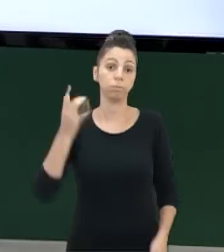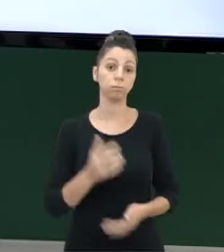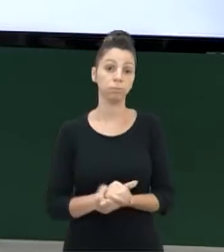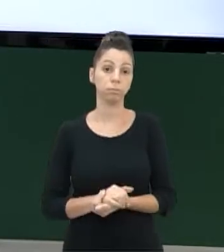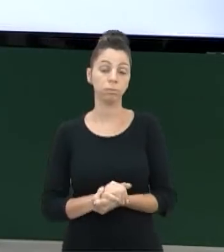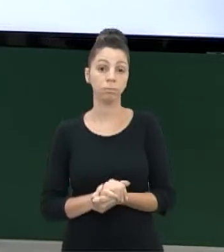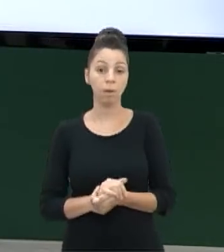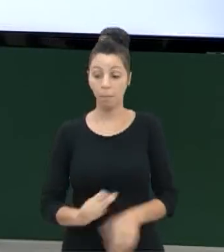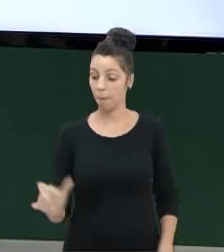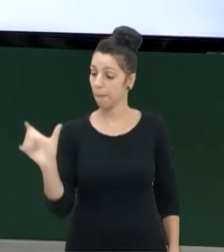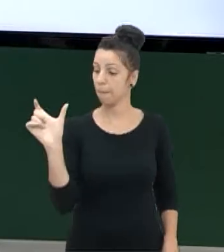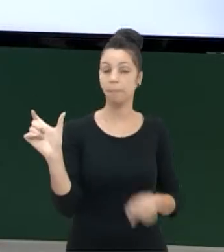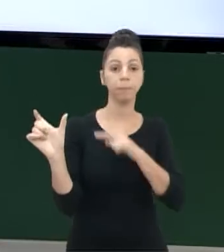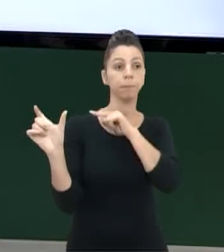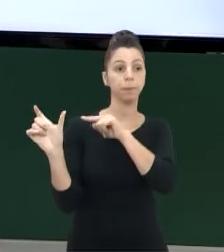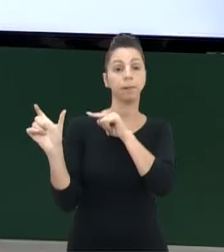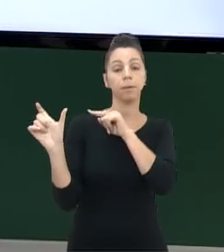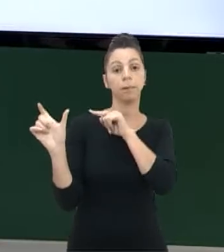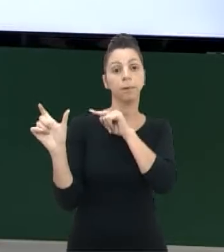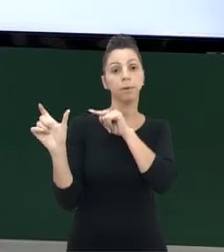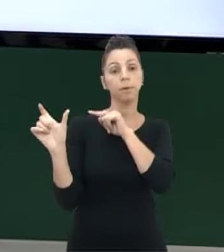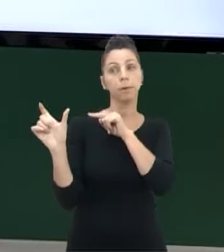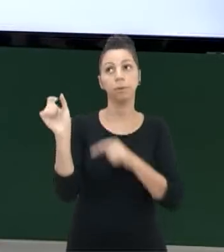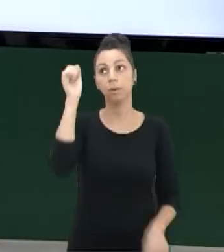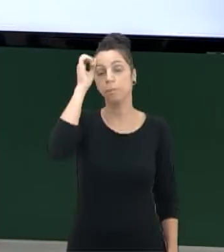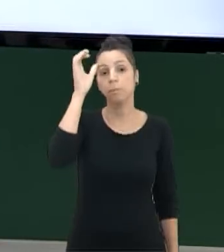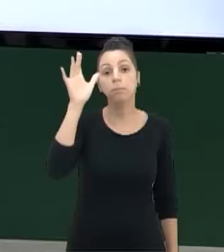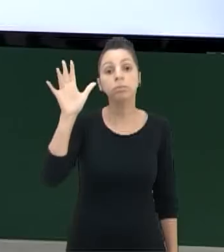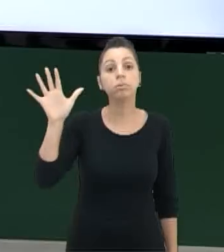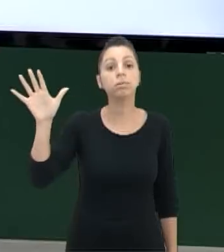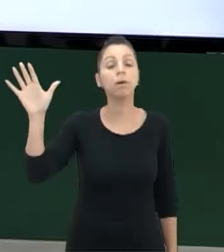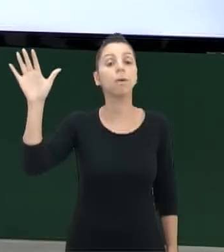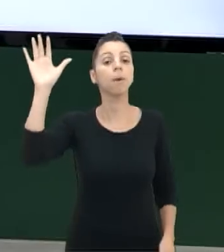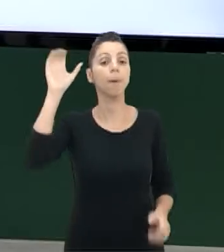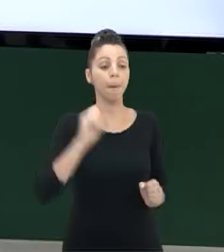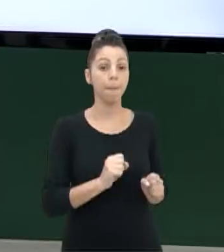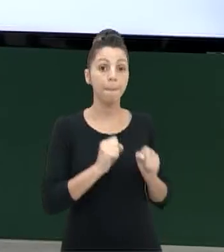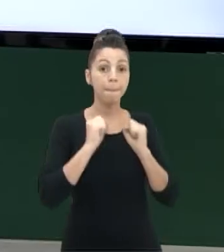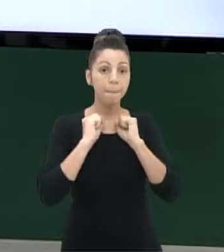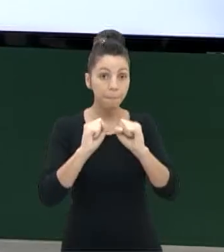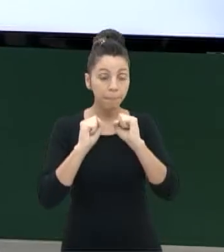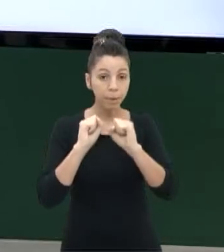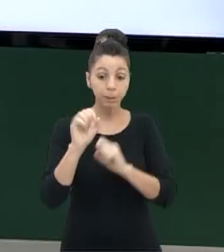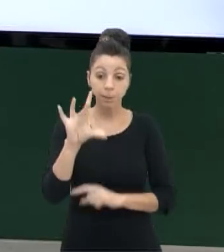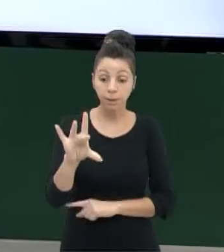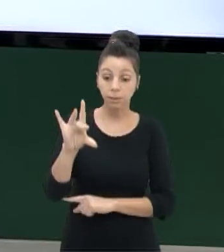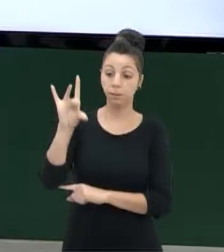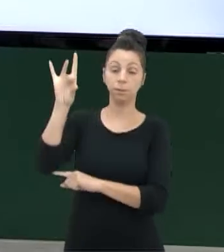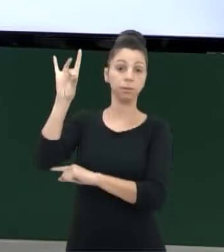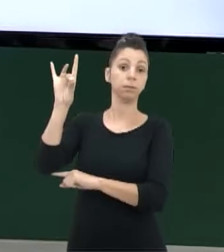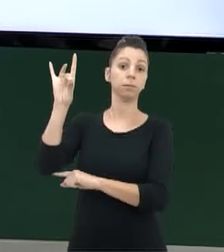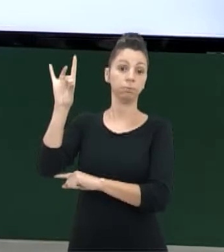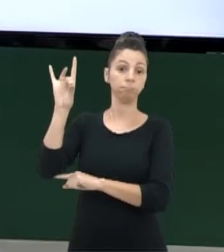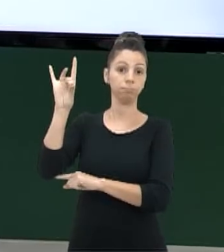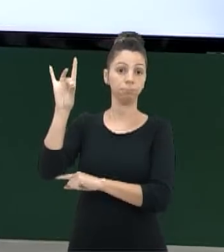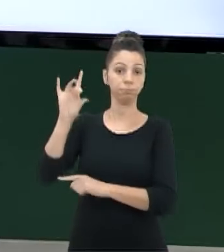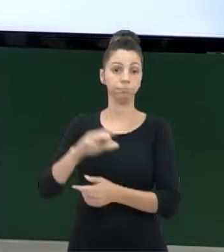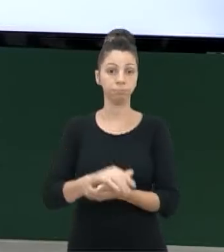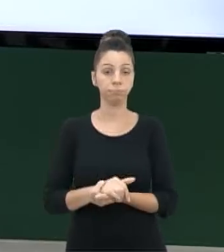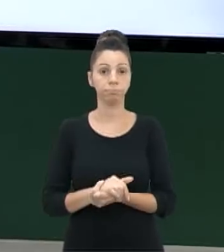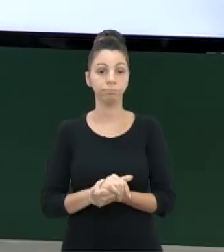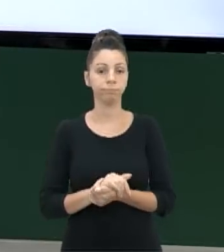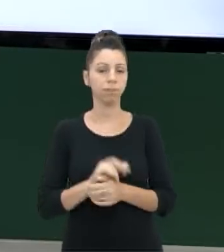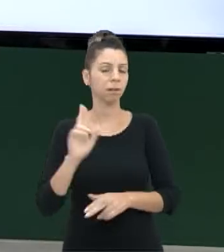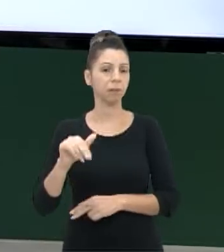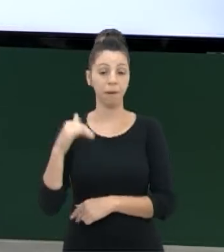uma palavra importante para a gente pensar. Os pensamentos podem ser escolhidos, selecionados.